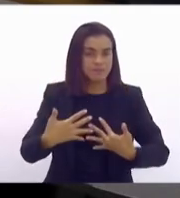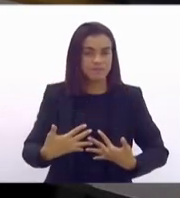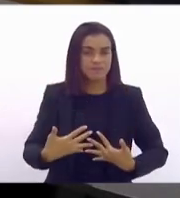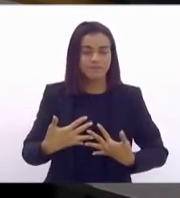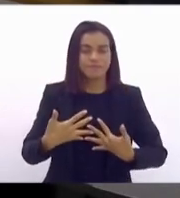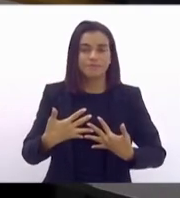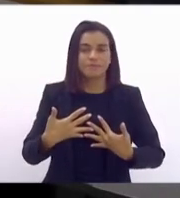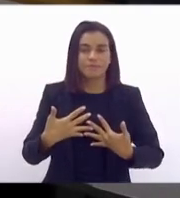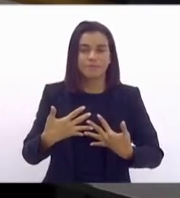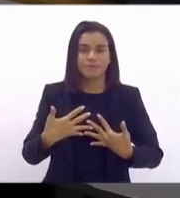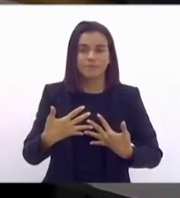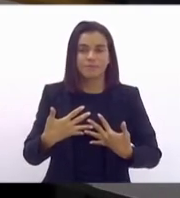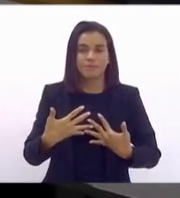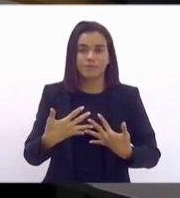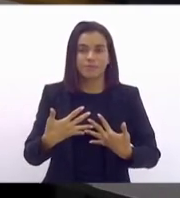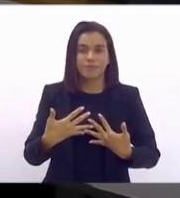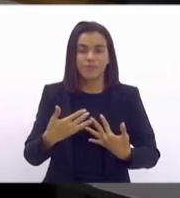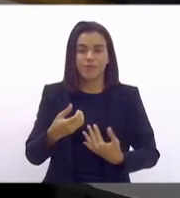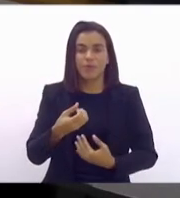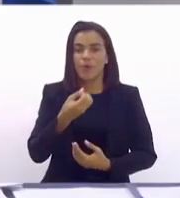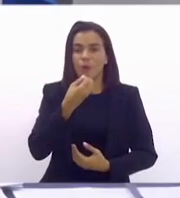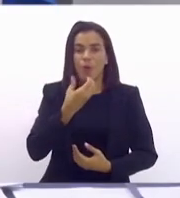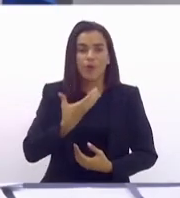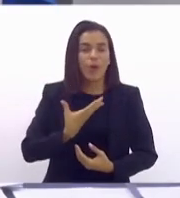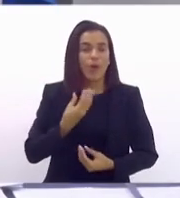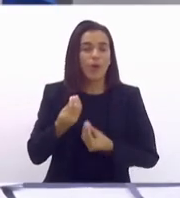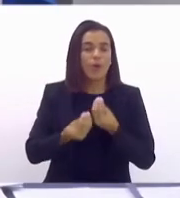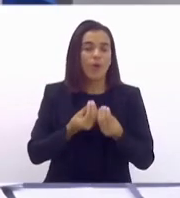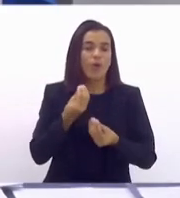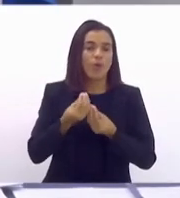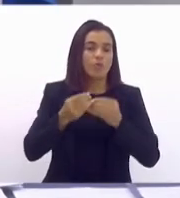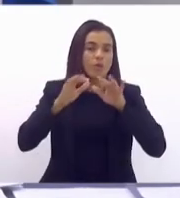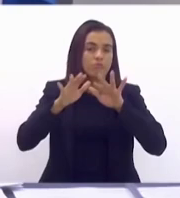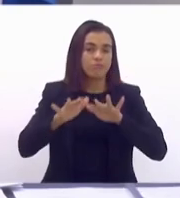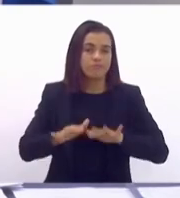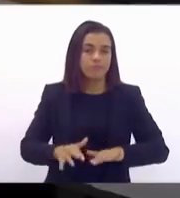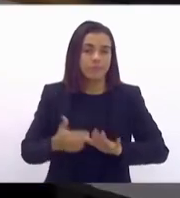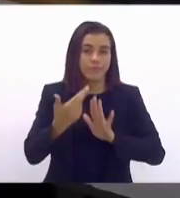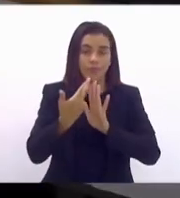a que pé anda o relatório final da CPI?